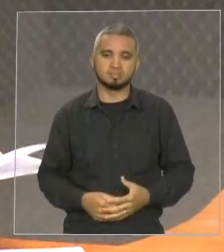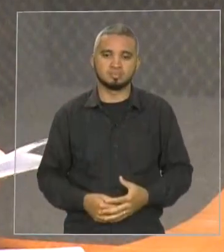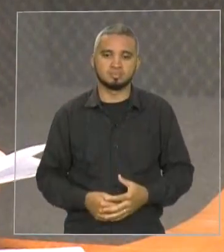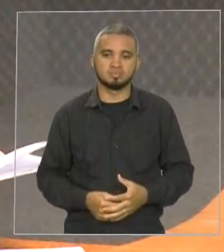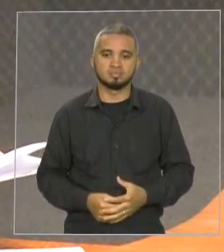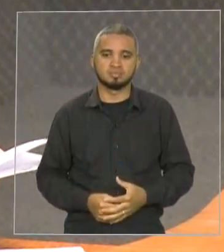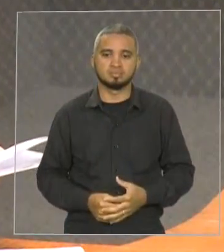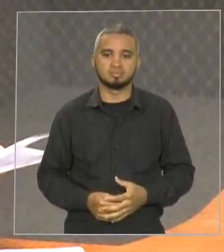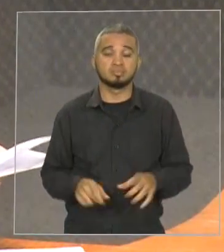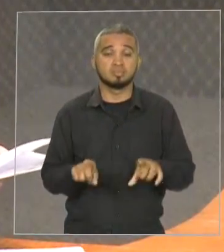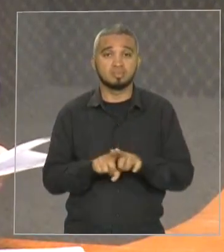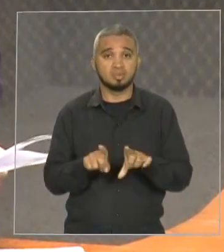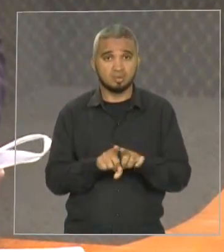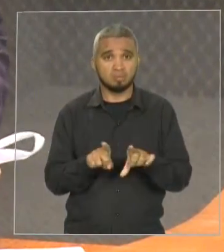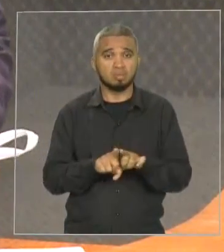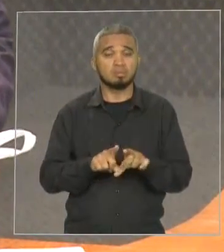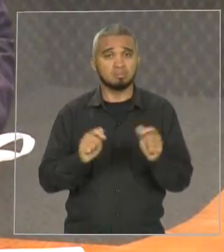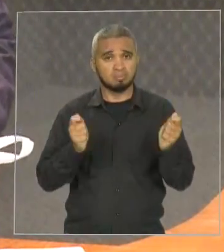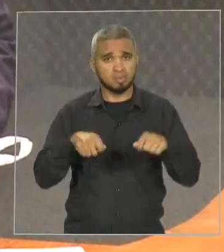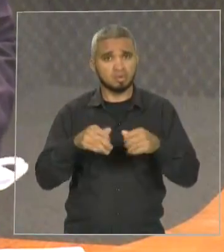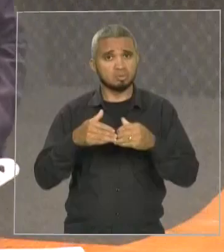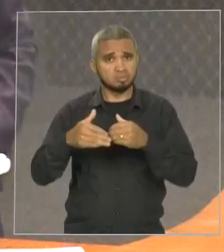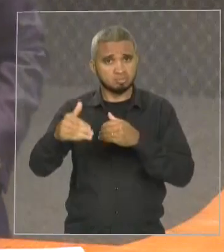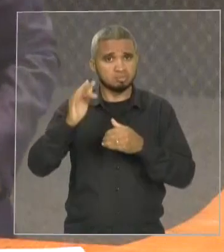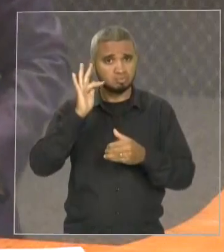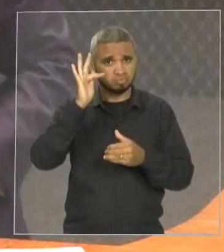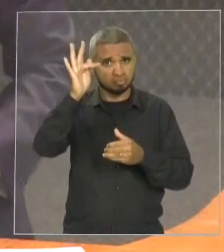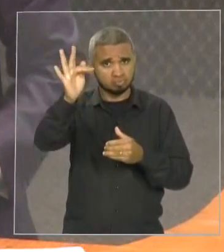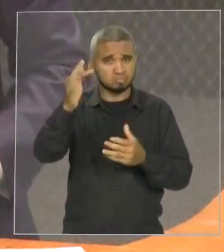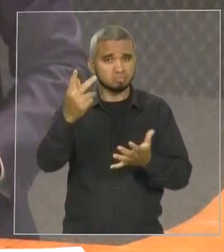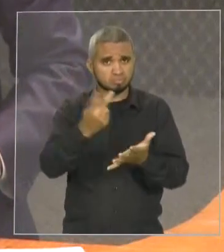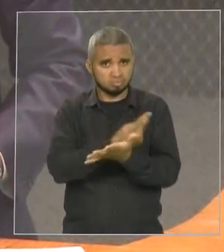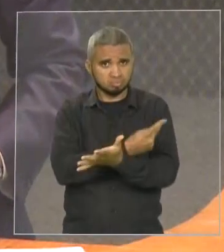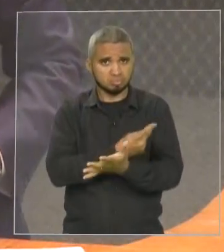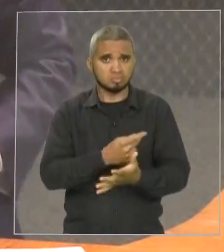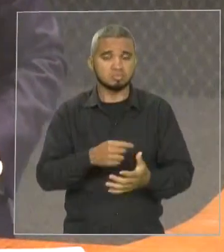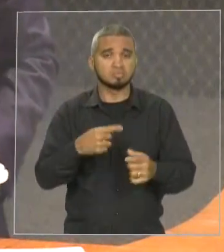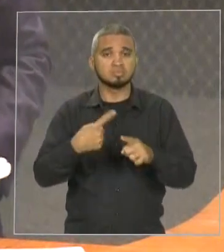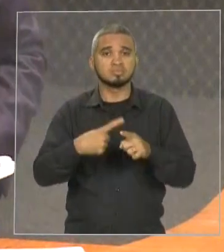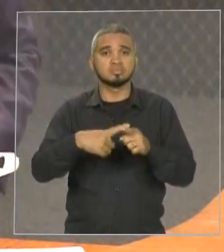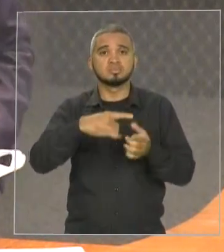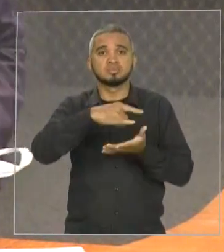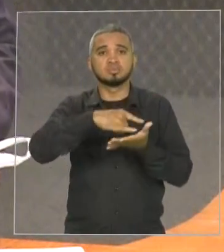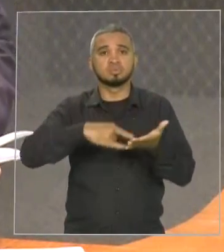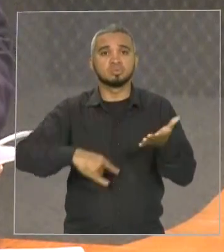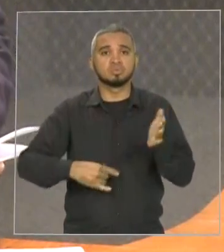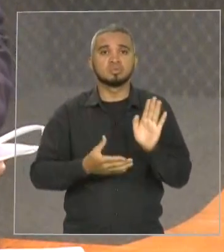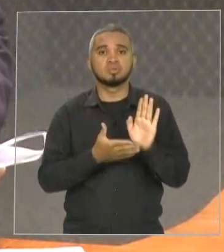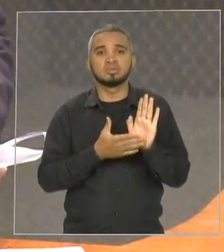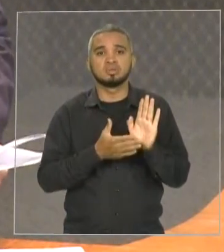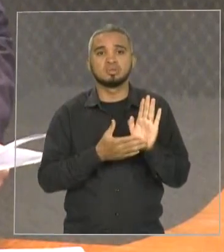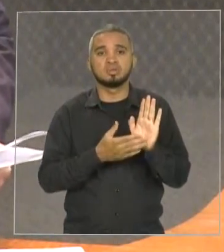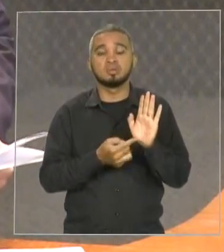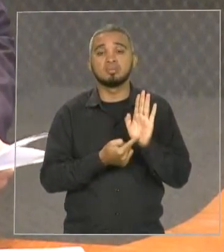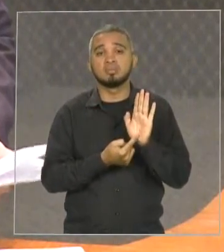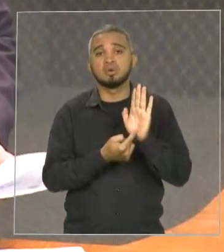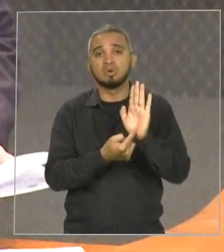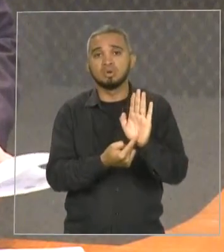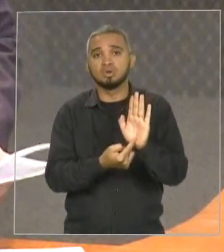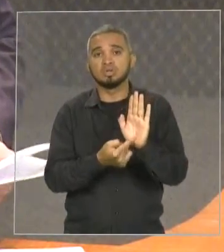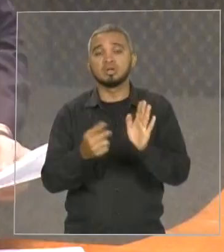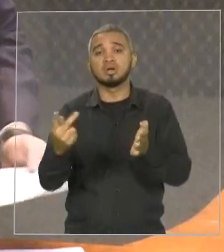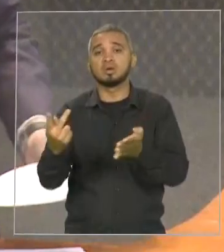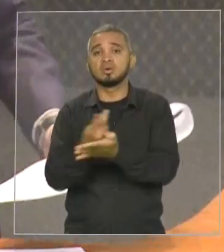e o que pode acontecer ainda, porque aqui nesses documentos é falado o que aconteceu em relação ao